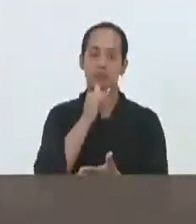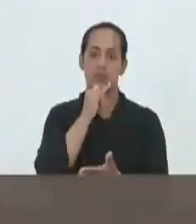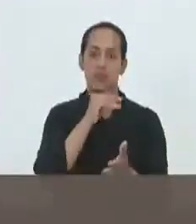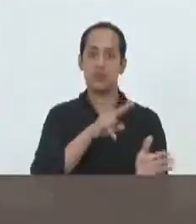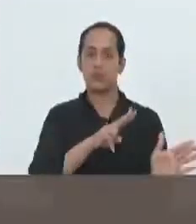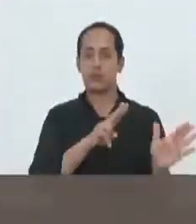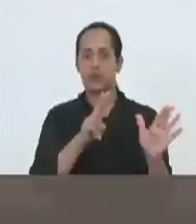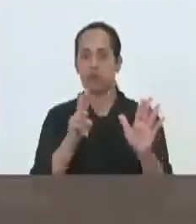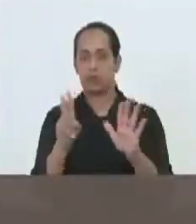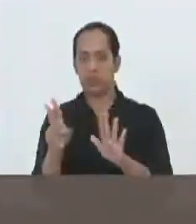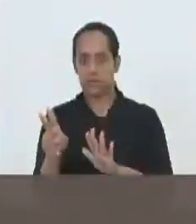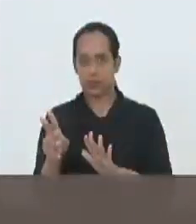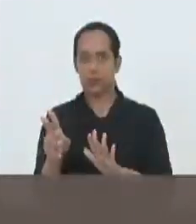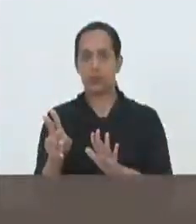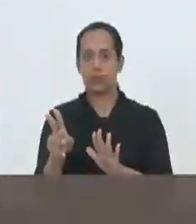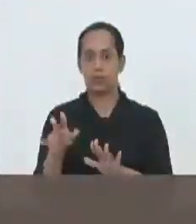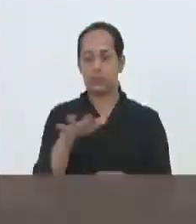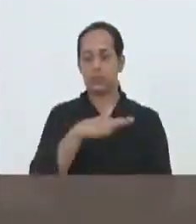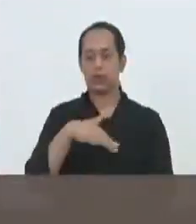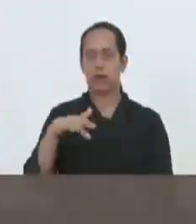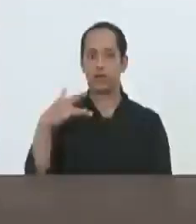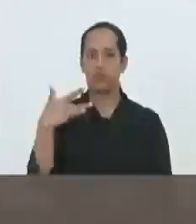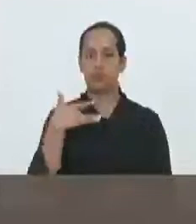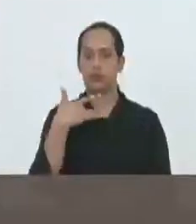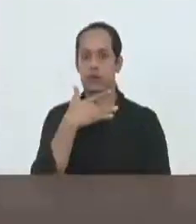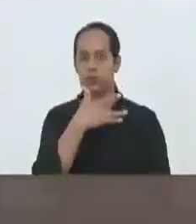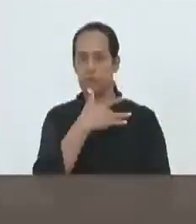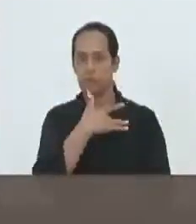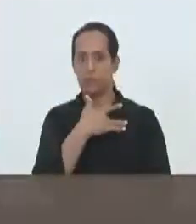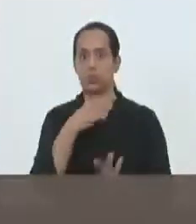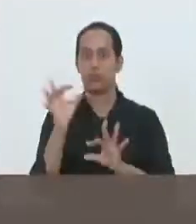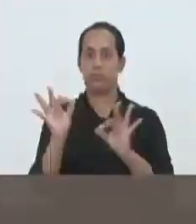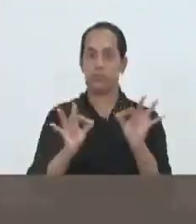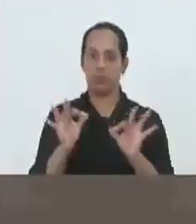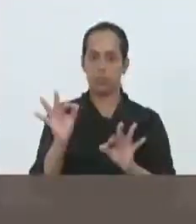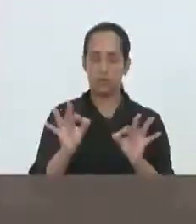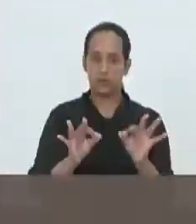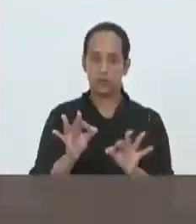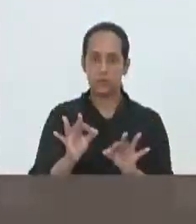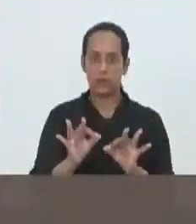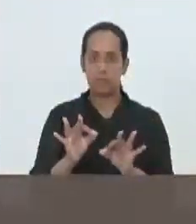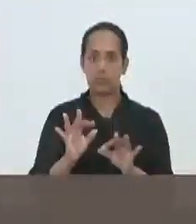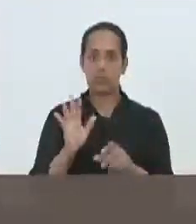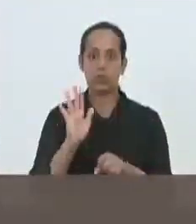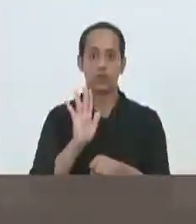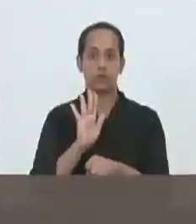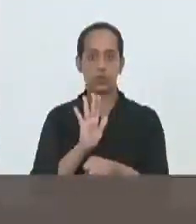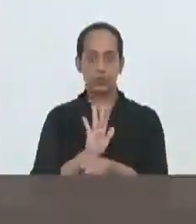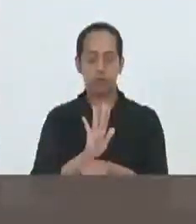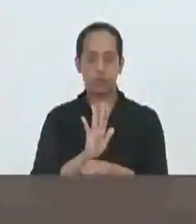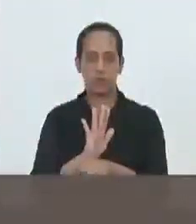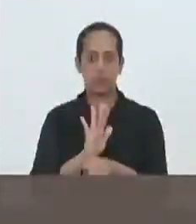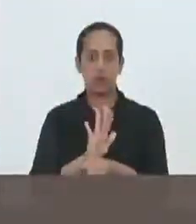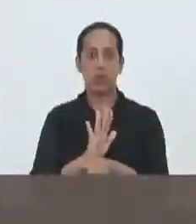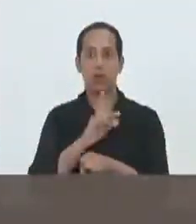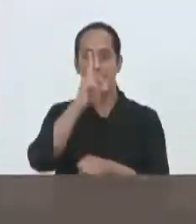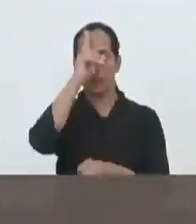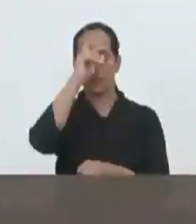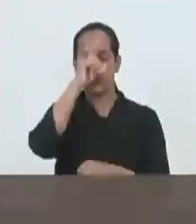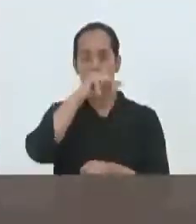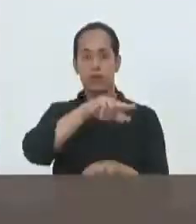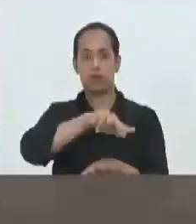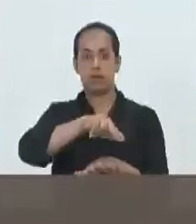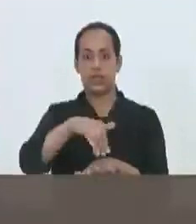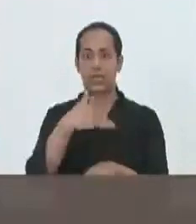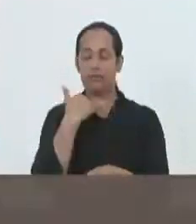recursos na saúde para dar conta de cumprir com as despesas com o hospital e não vence a gente coloca mais recurso e de onde sai o recurso que a gente vai colocar na